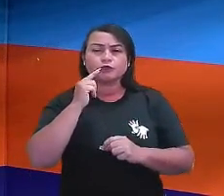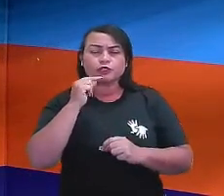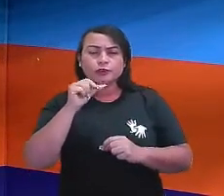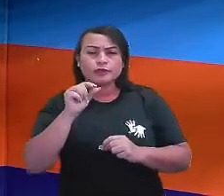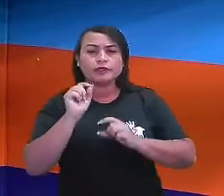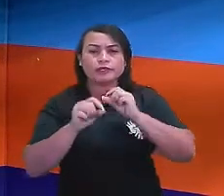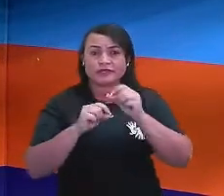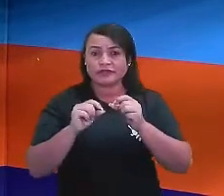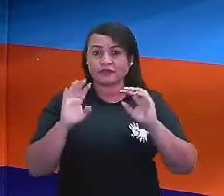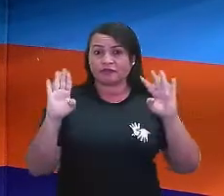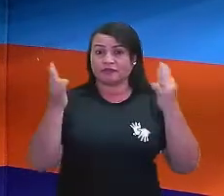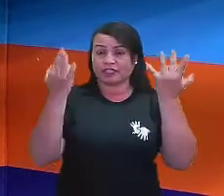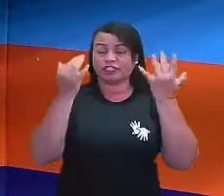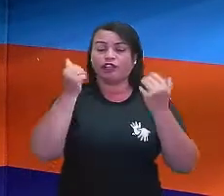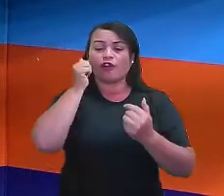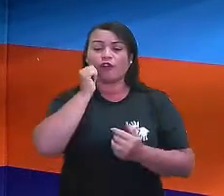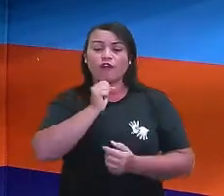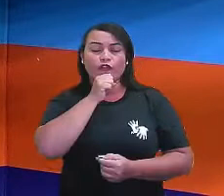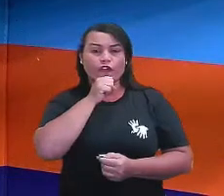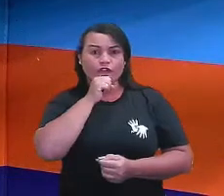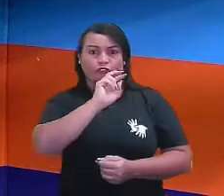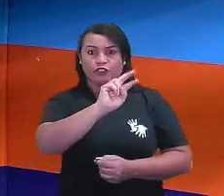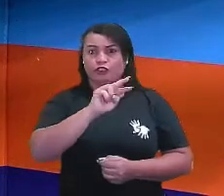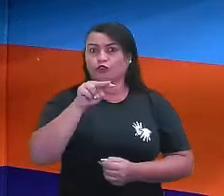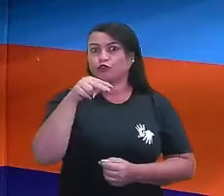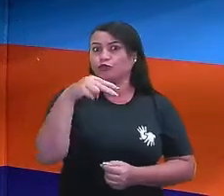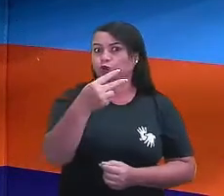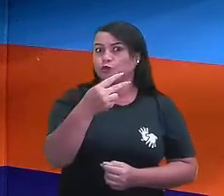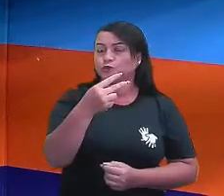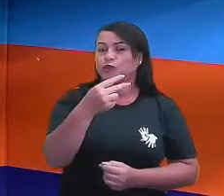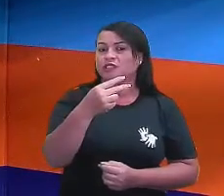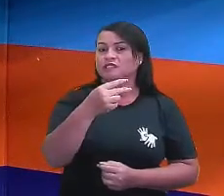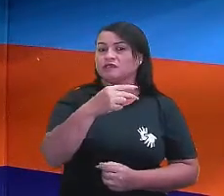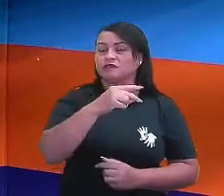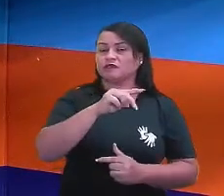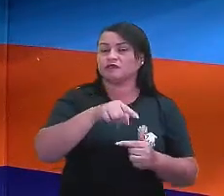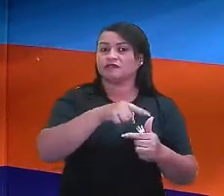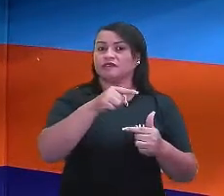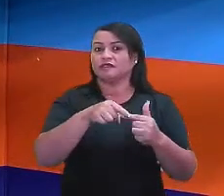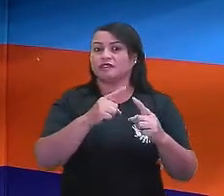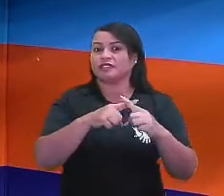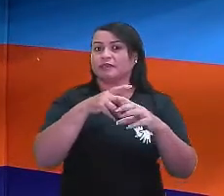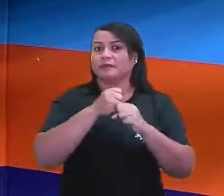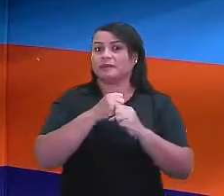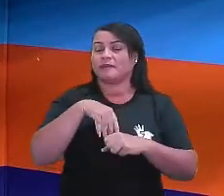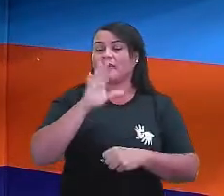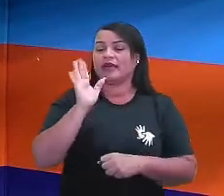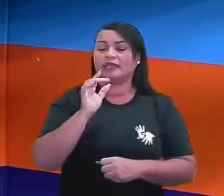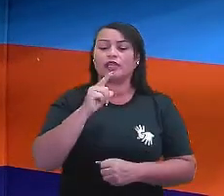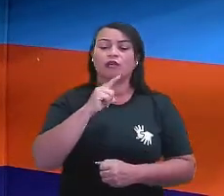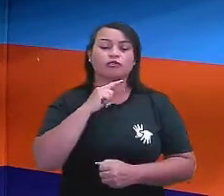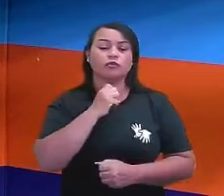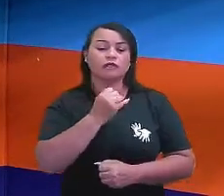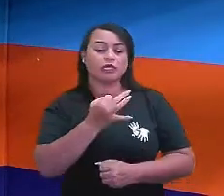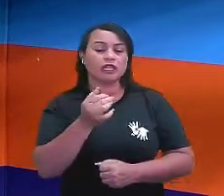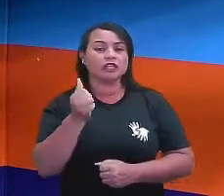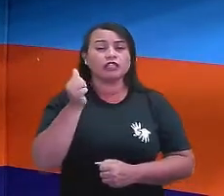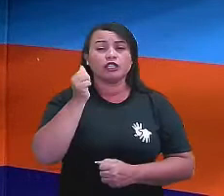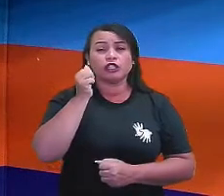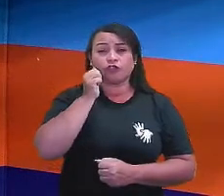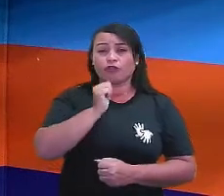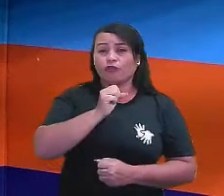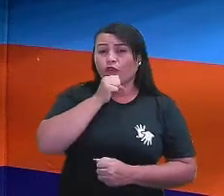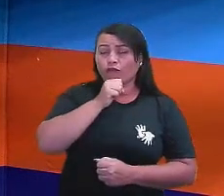dobro dessa quantidade. Ó, eu tenho uma quantidade e a minha vovó foi e fez